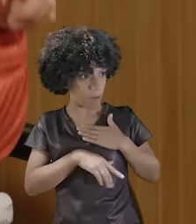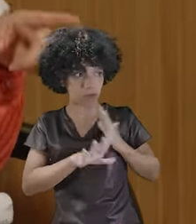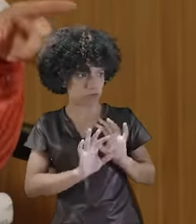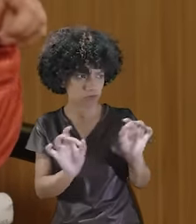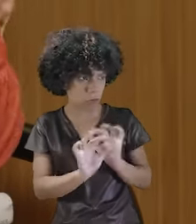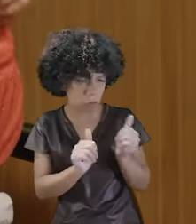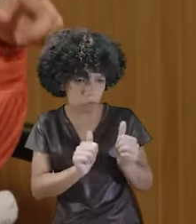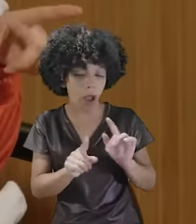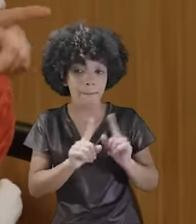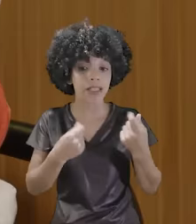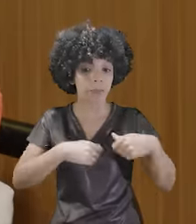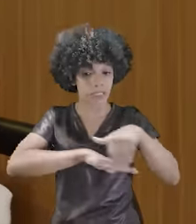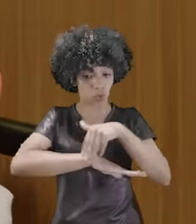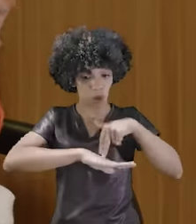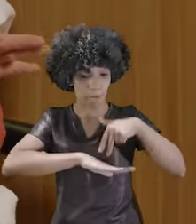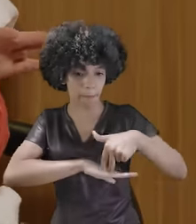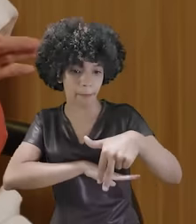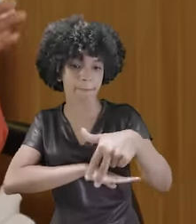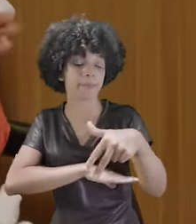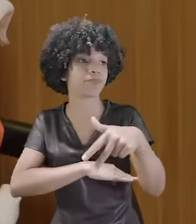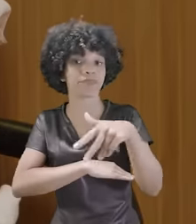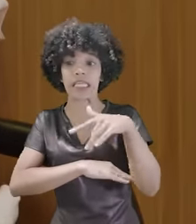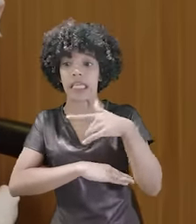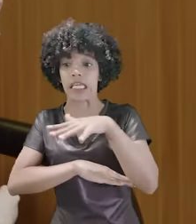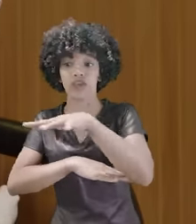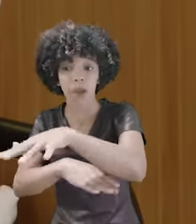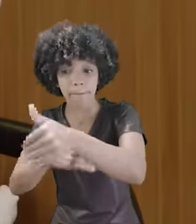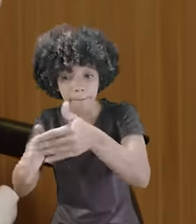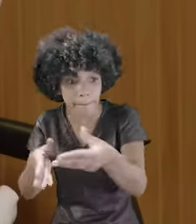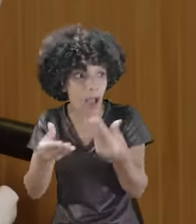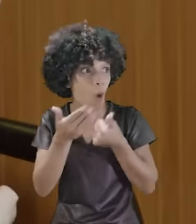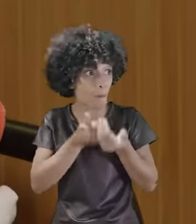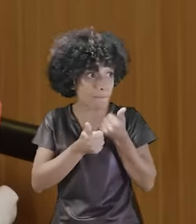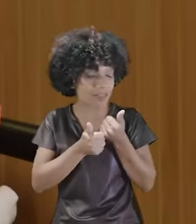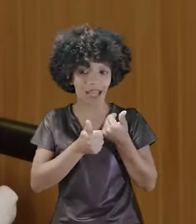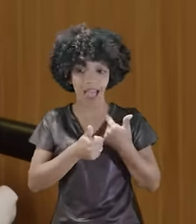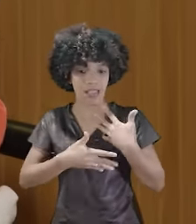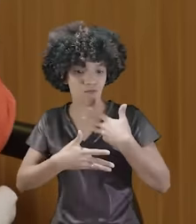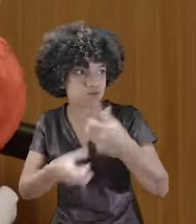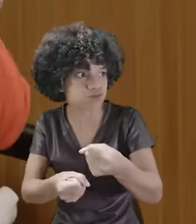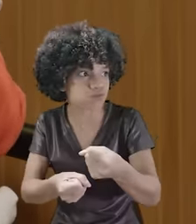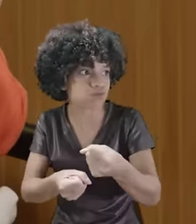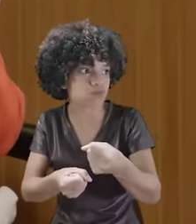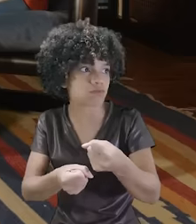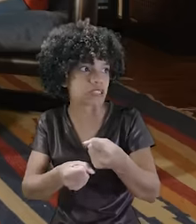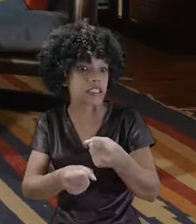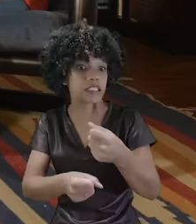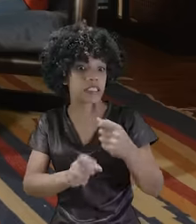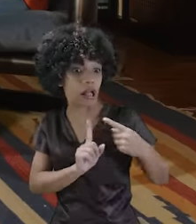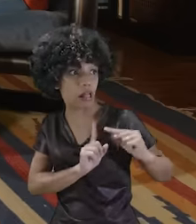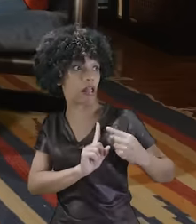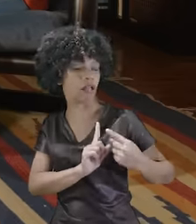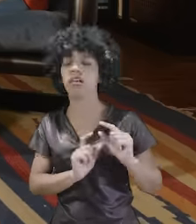para mim ir lá pegar alimentos para ele uma vez eu fui lá eles me pegou eles querendo levar eu ir embora assim